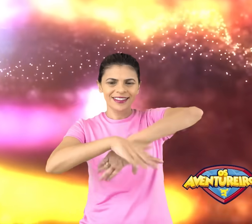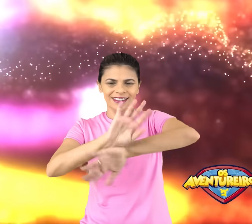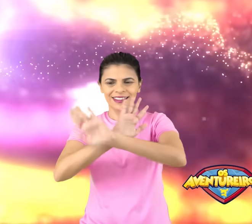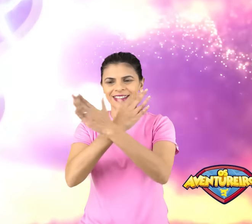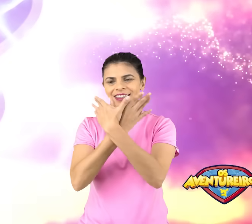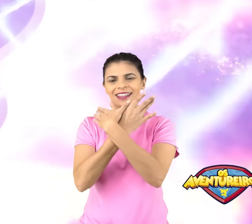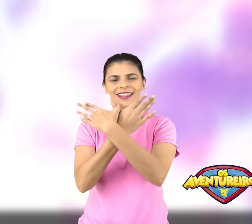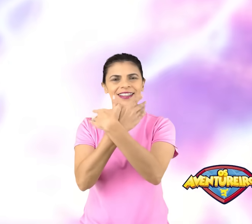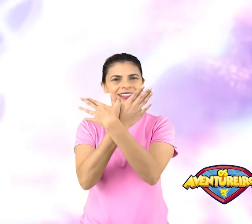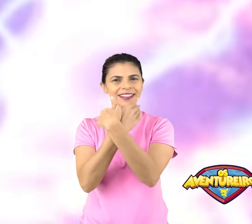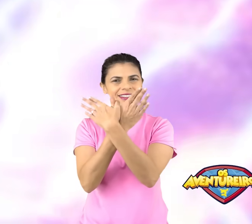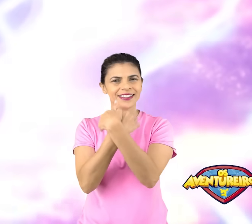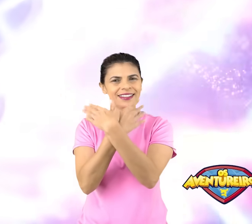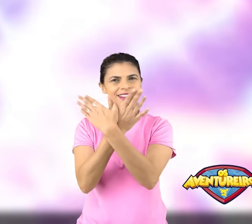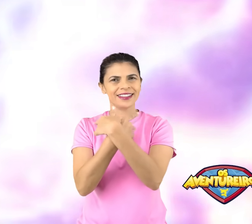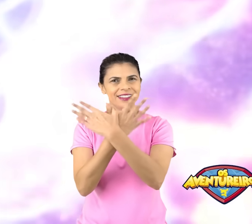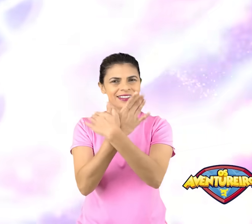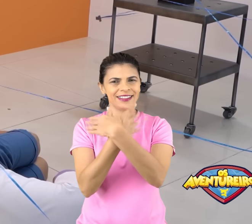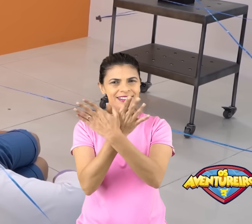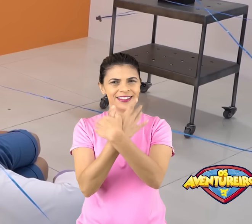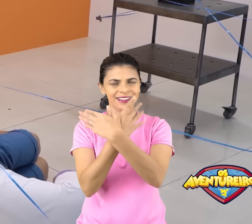Super Borboleta.